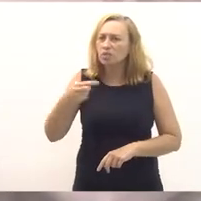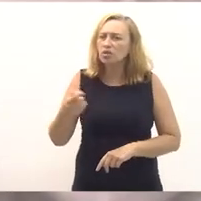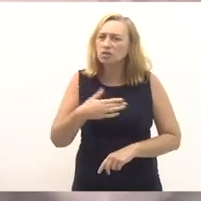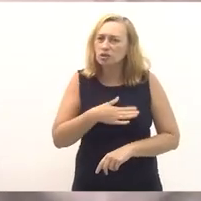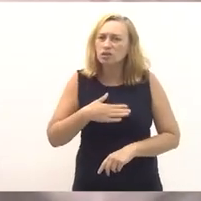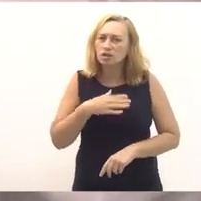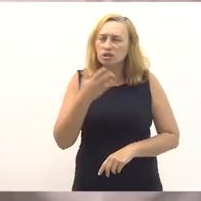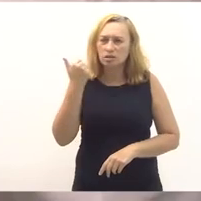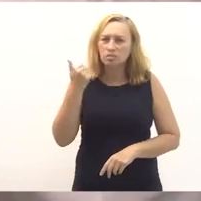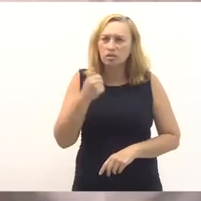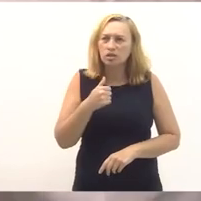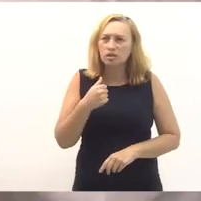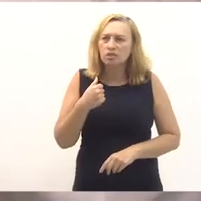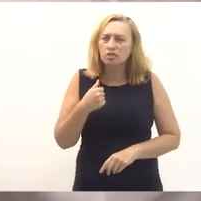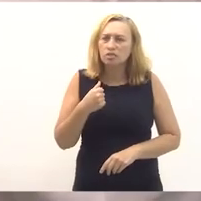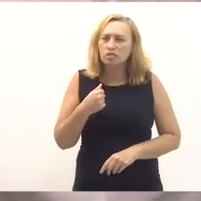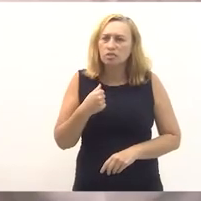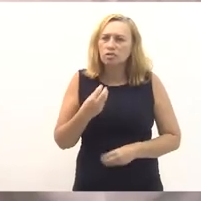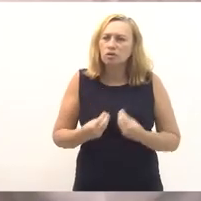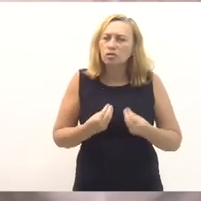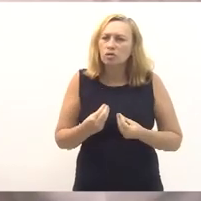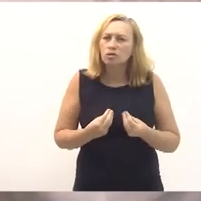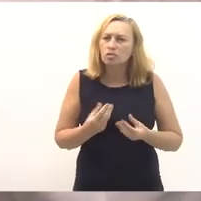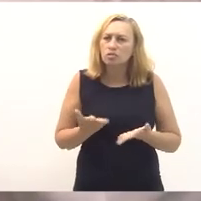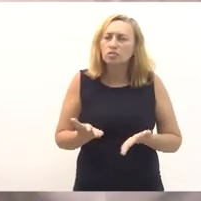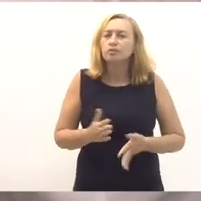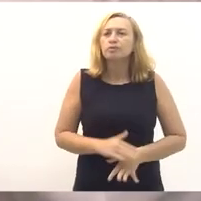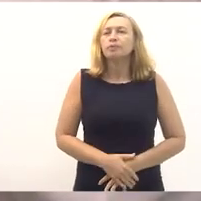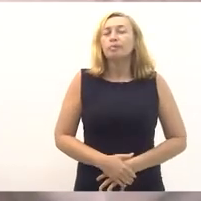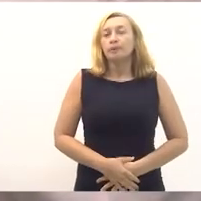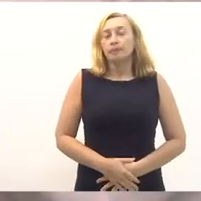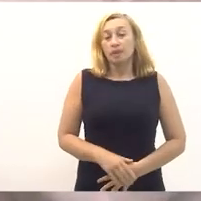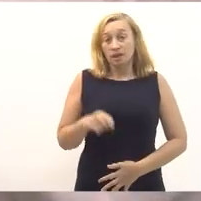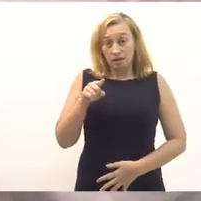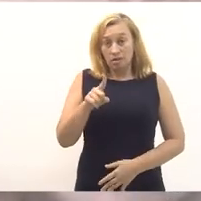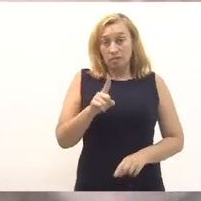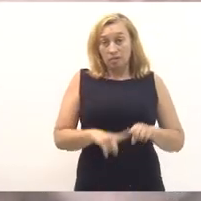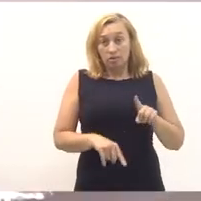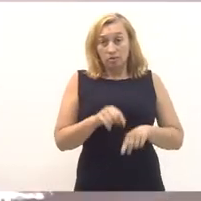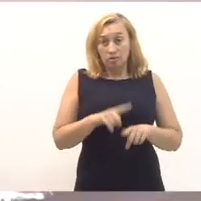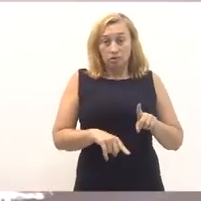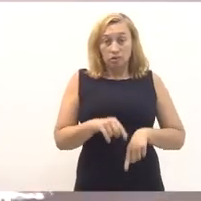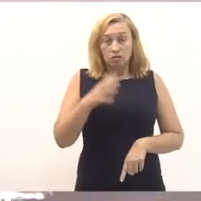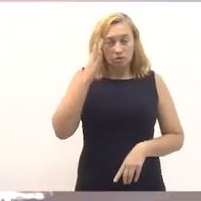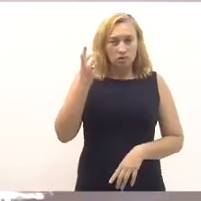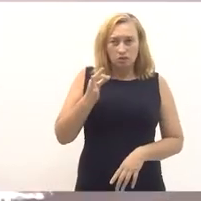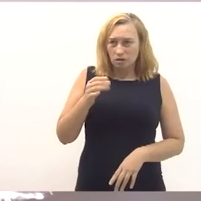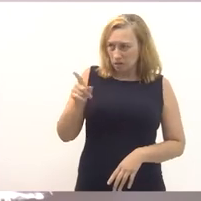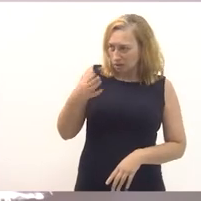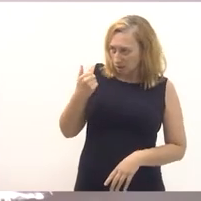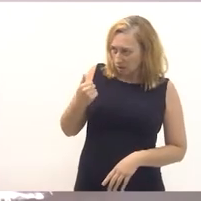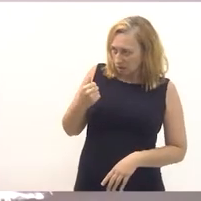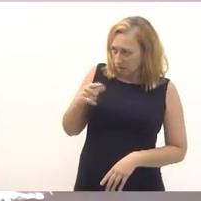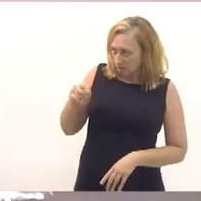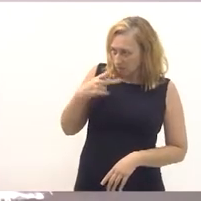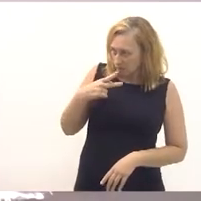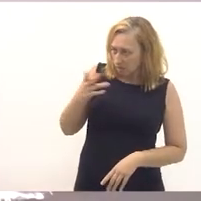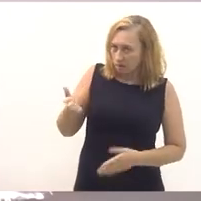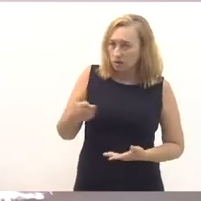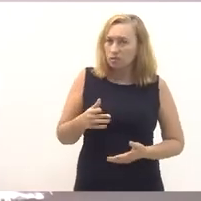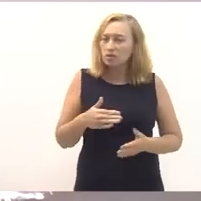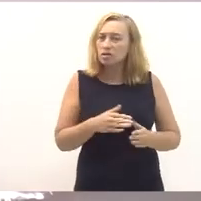gostaria de saber é também que é que tá é só situação que está no infância e material não sei se ele sabe do que que tá falando exatamente